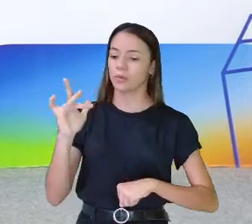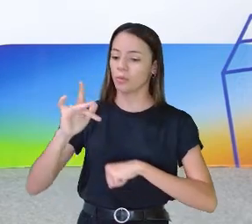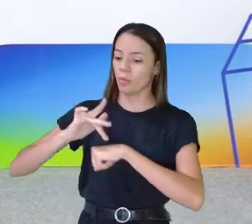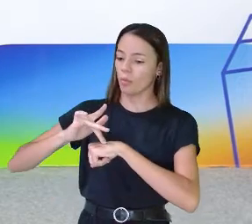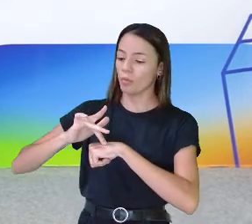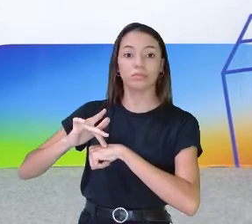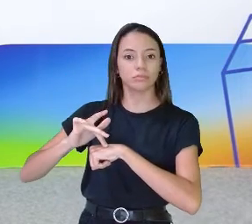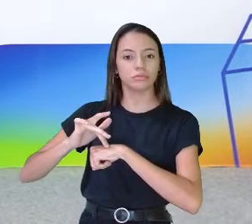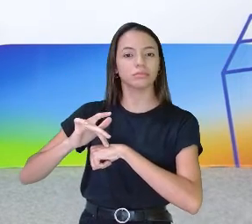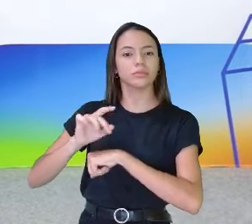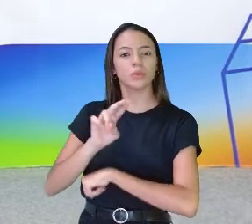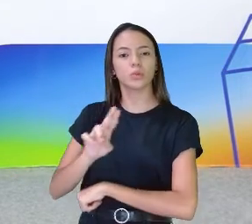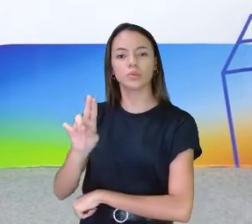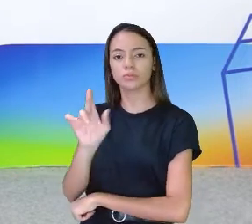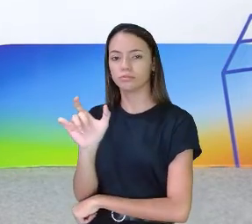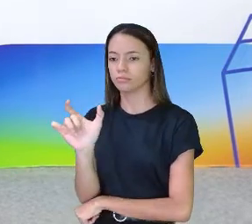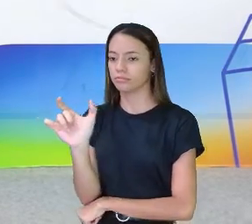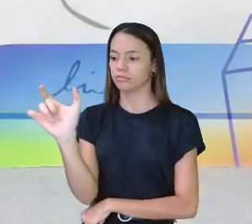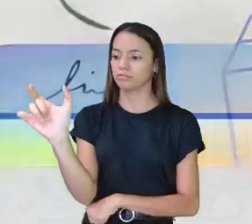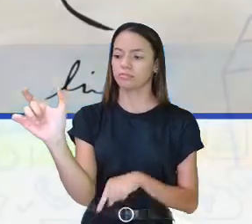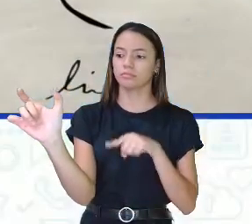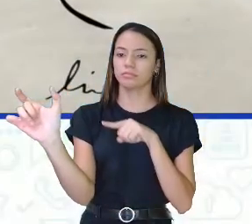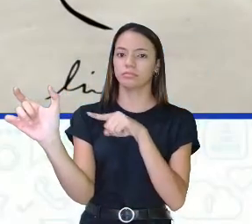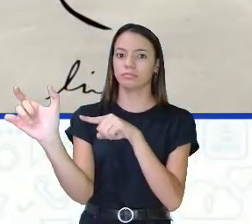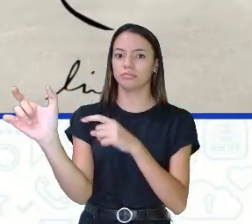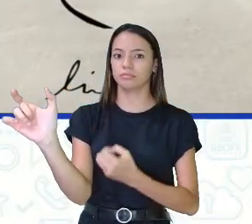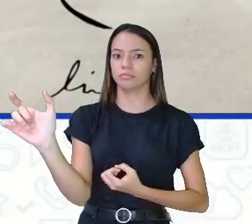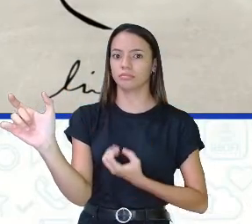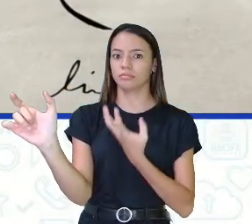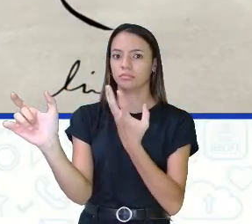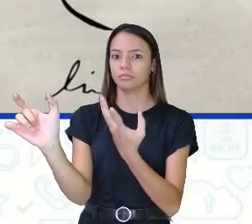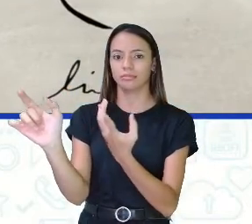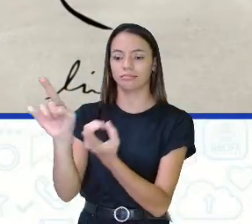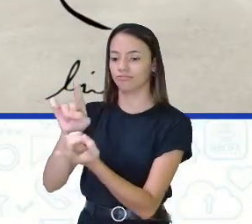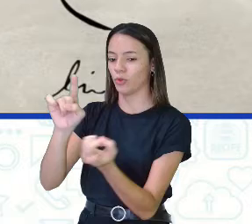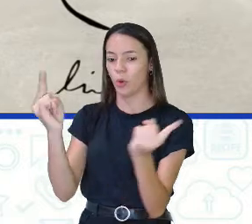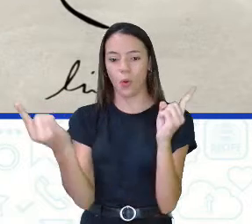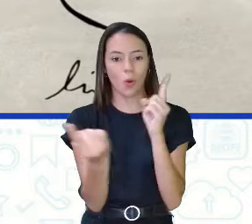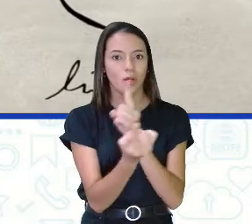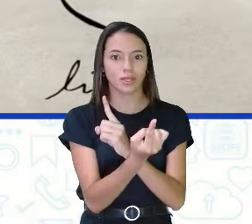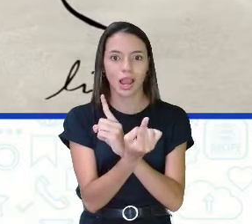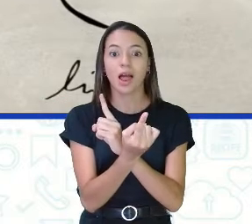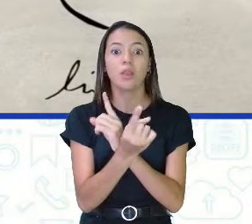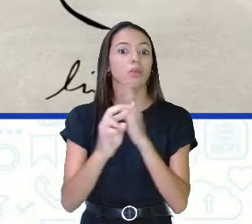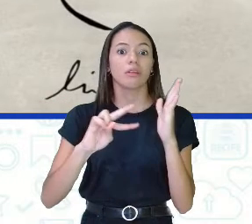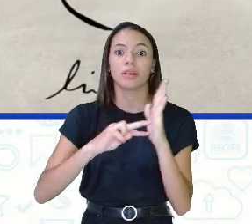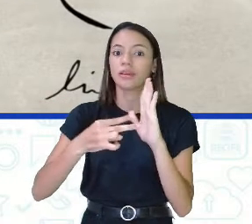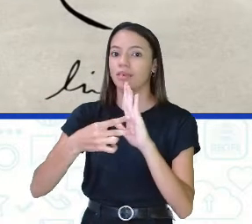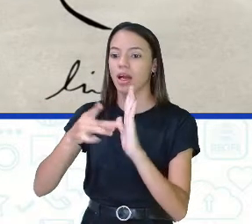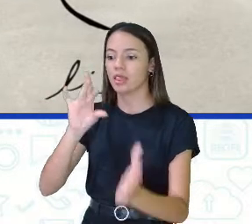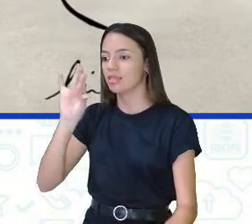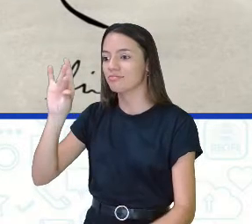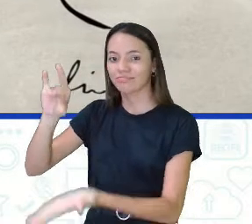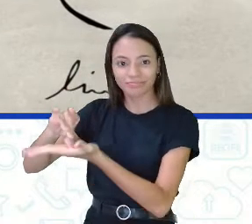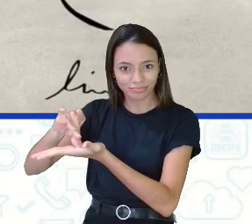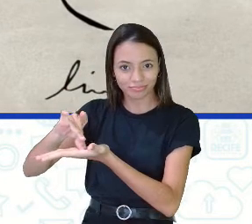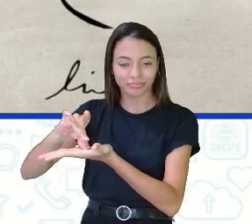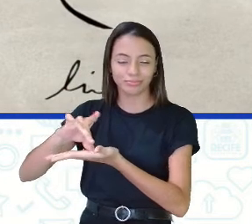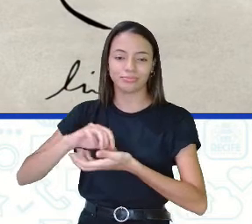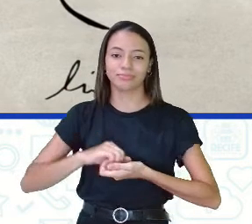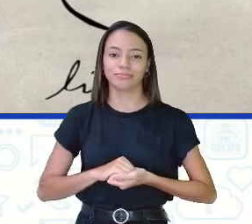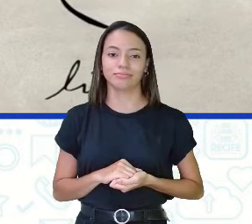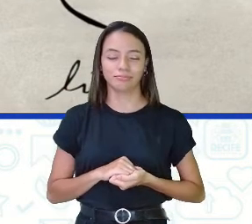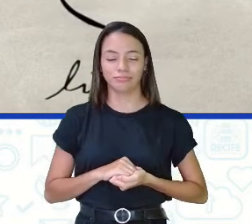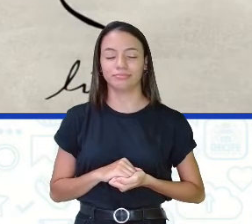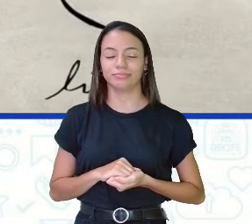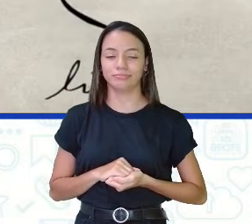de palavras que manifestam o sentido oposto do seu significado literal.